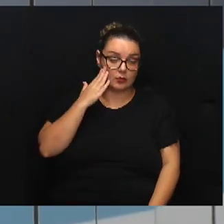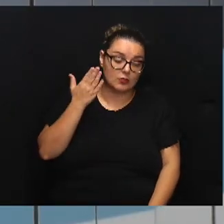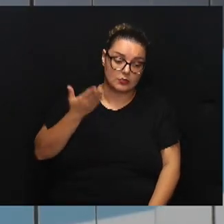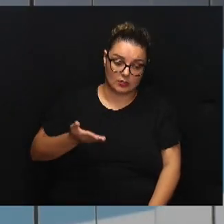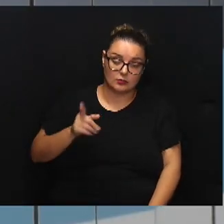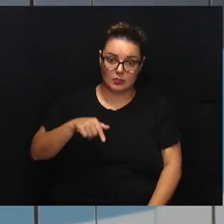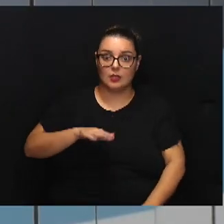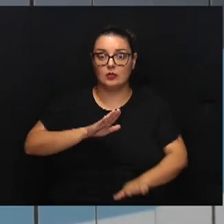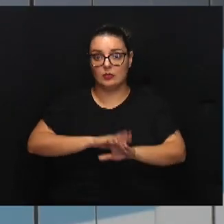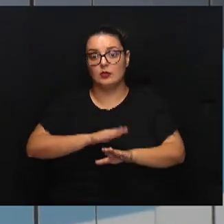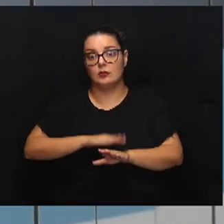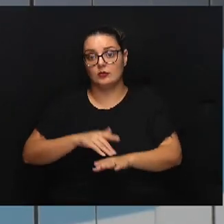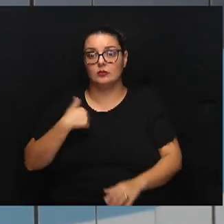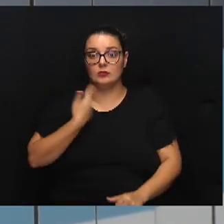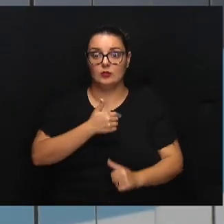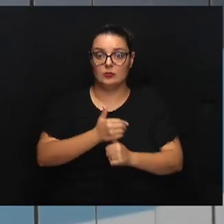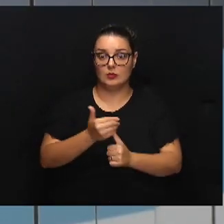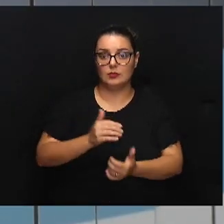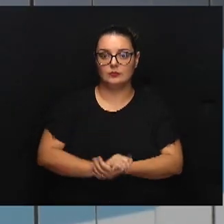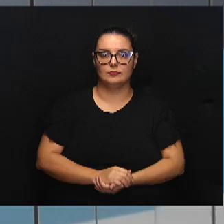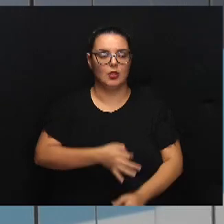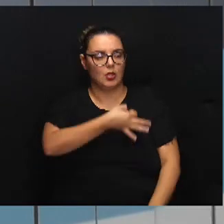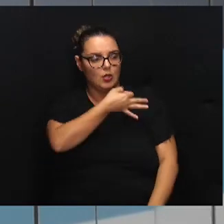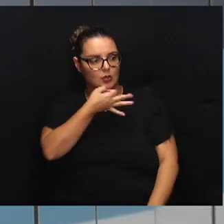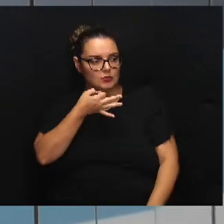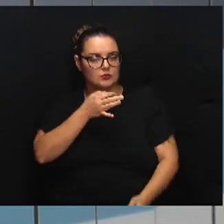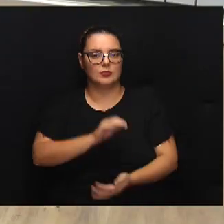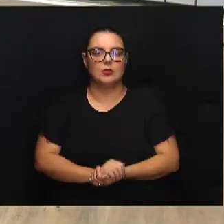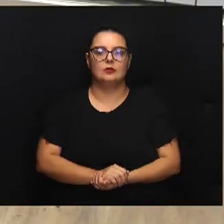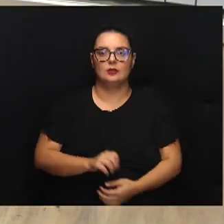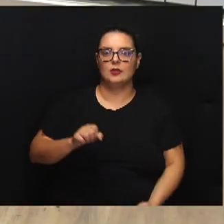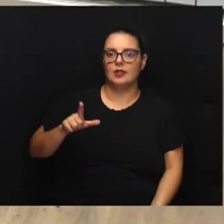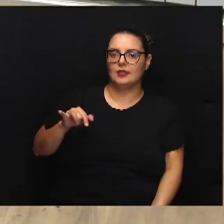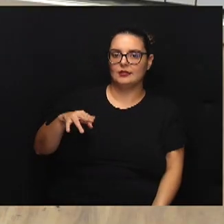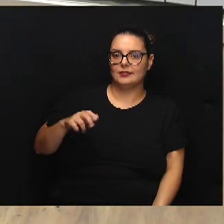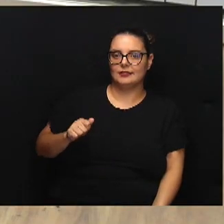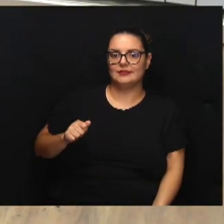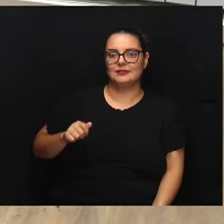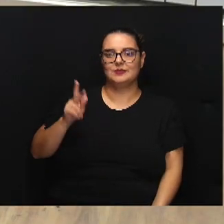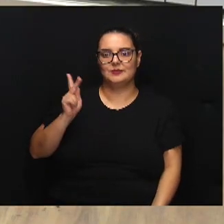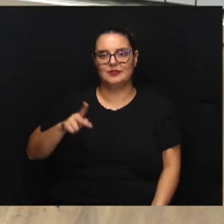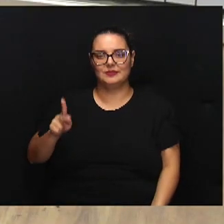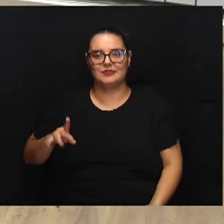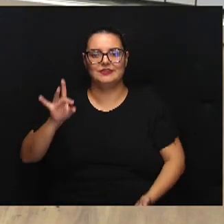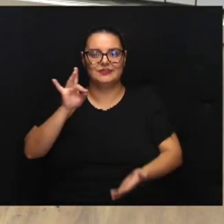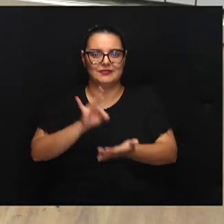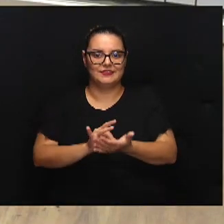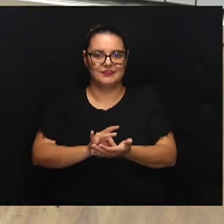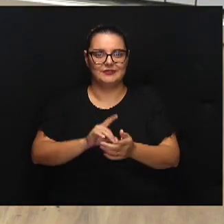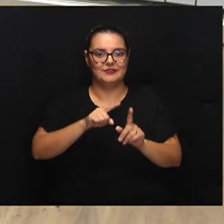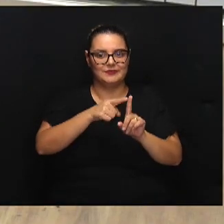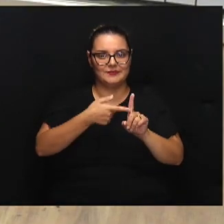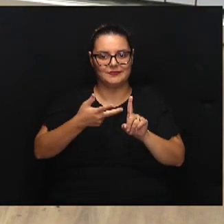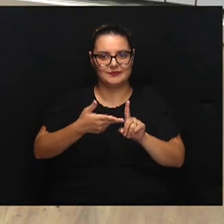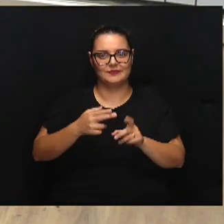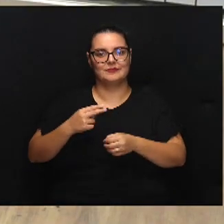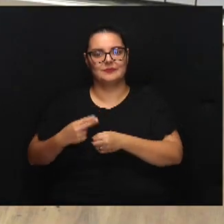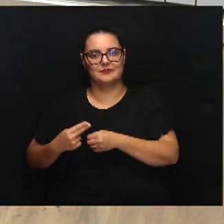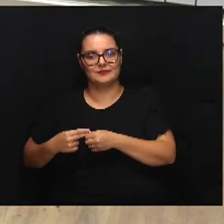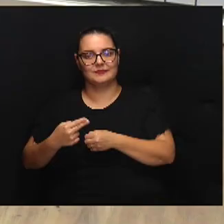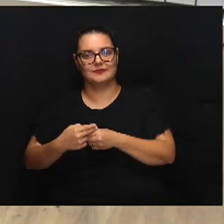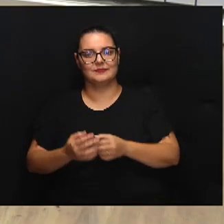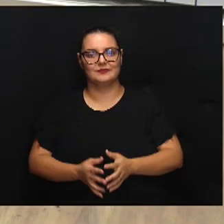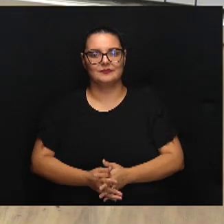uma função dos nossos mandatos. Ótimo. Eliana Martorano Amaral, professora titular de obstetrícia pela